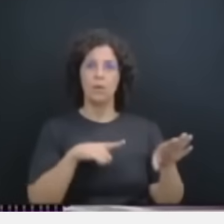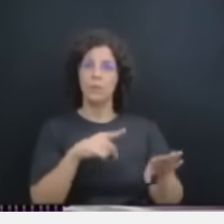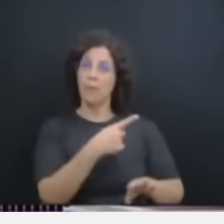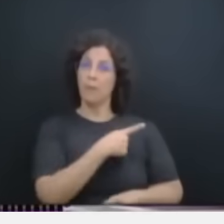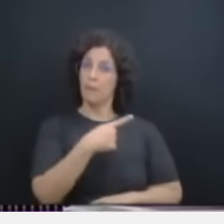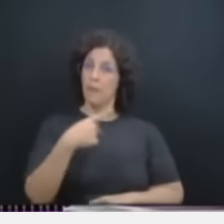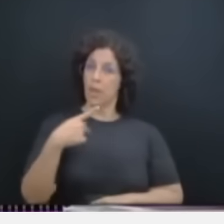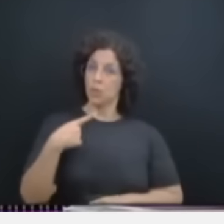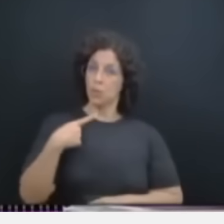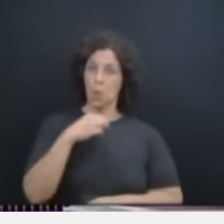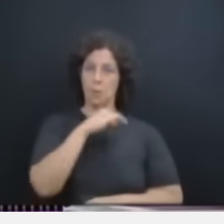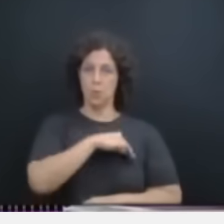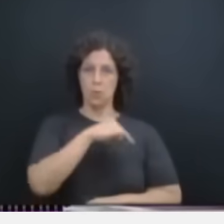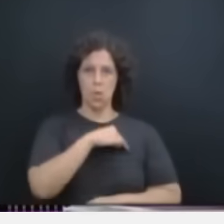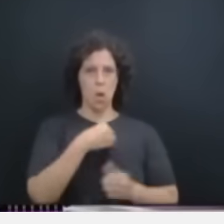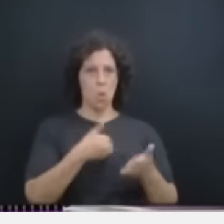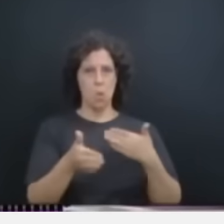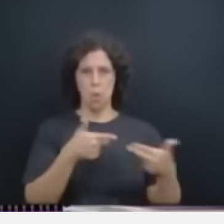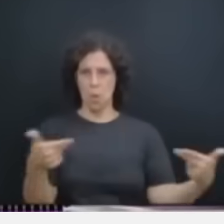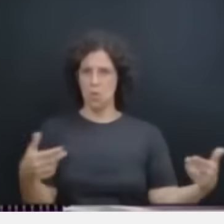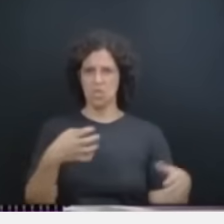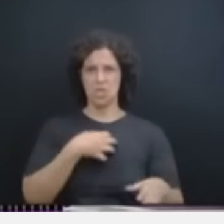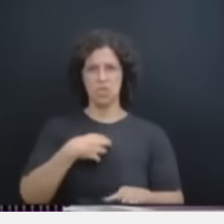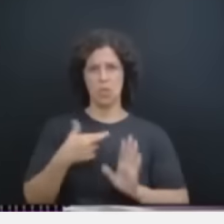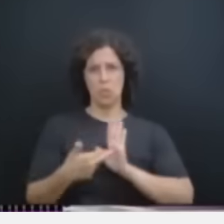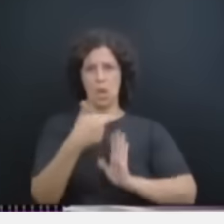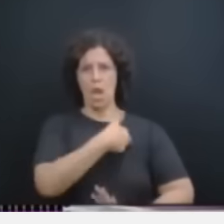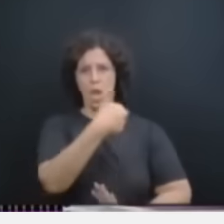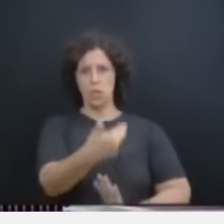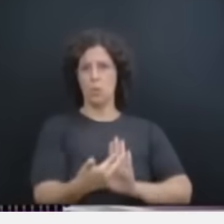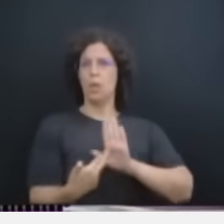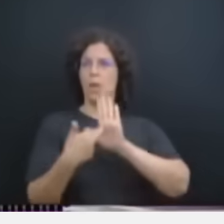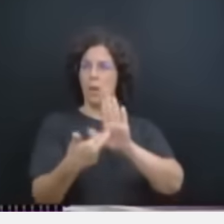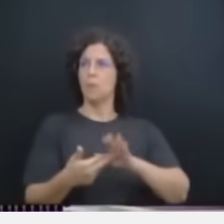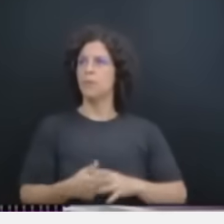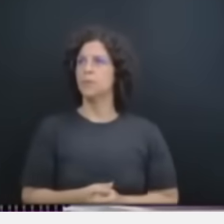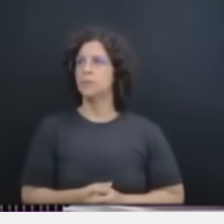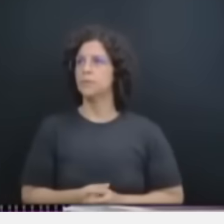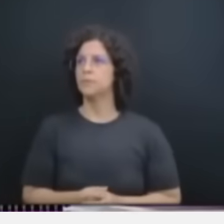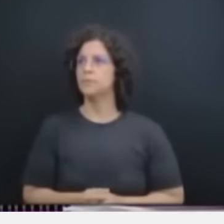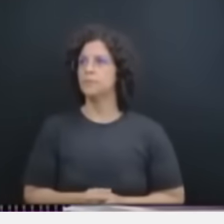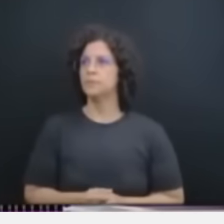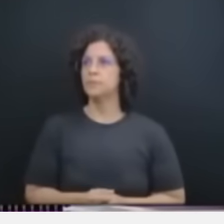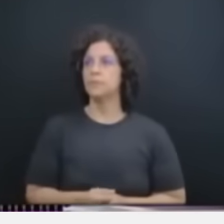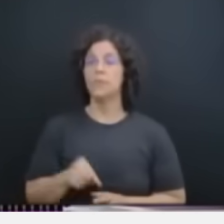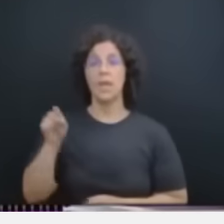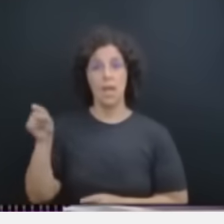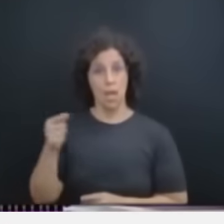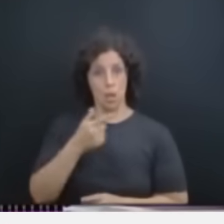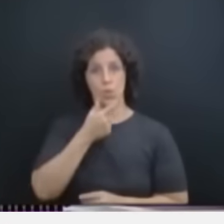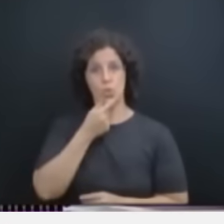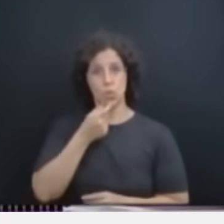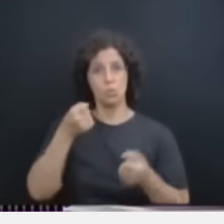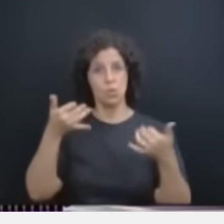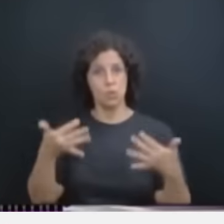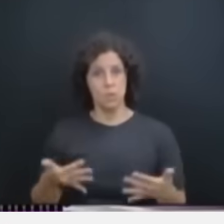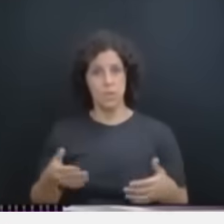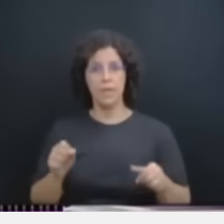pastor missionário ou seja lá qual figura religiosa Você é de